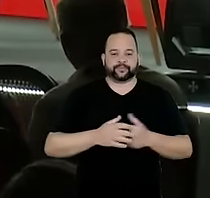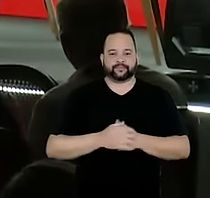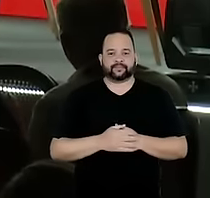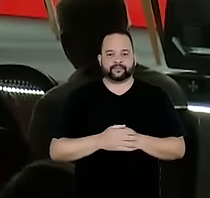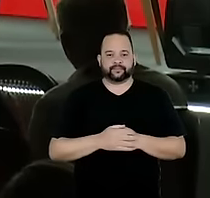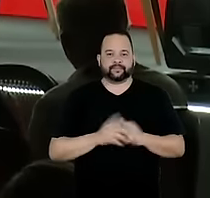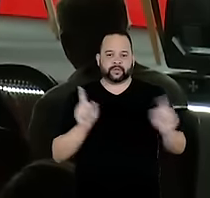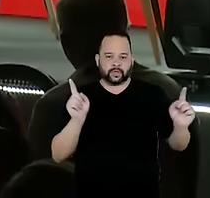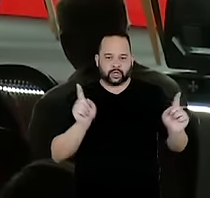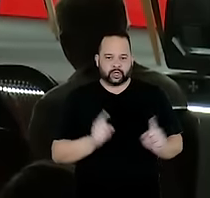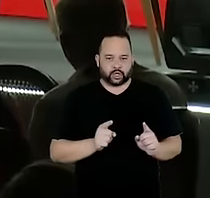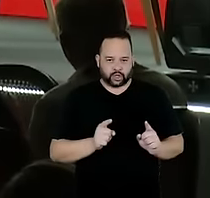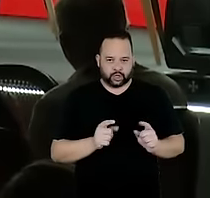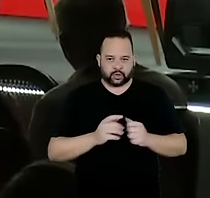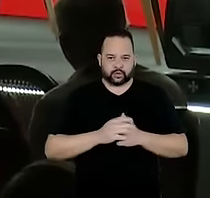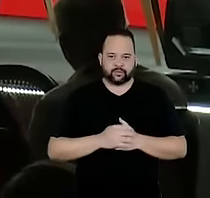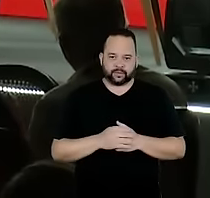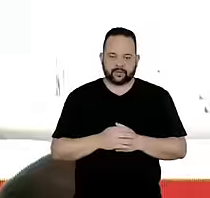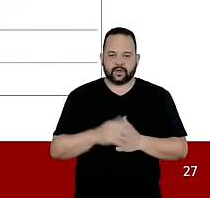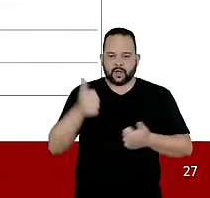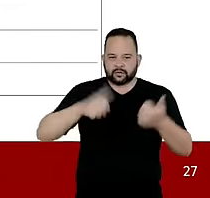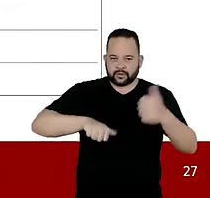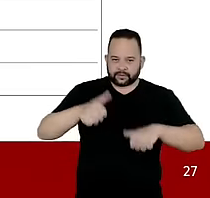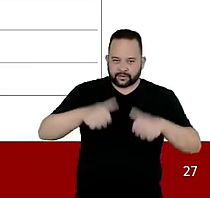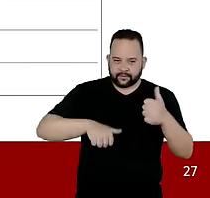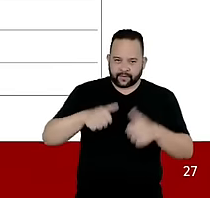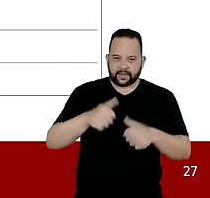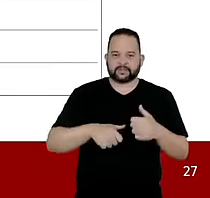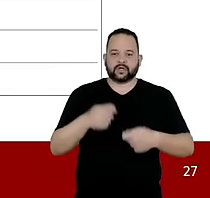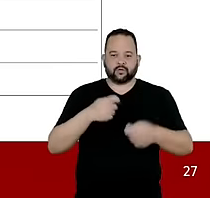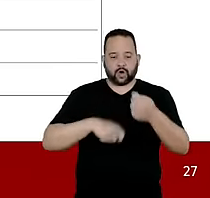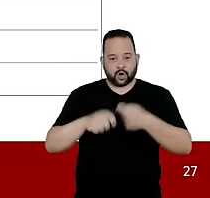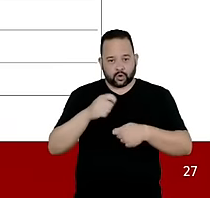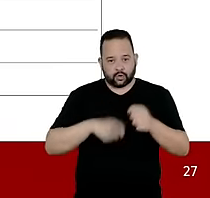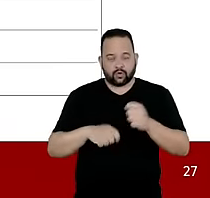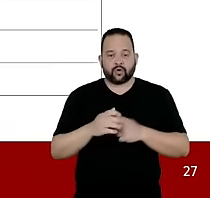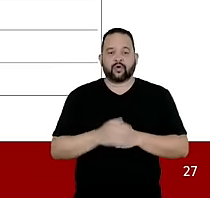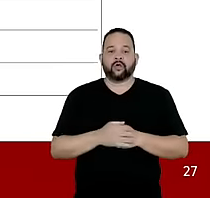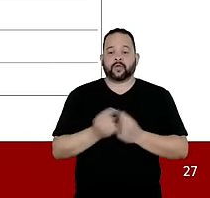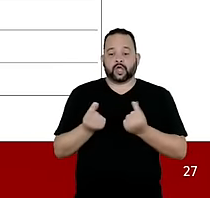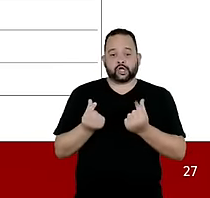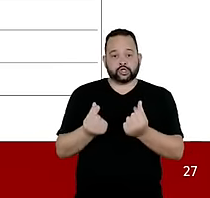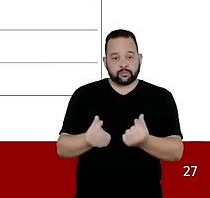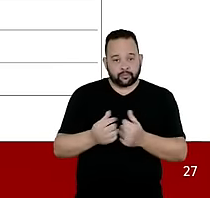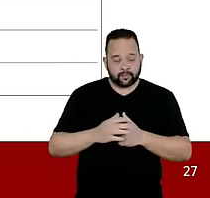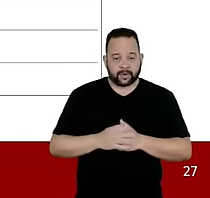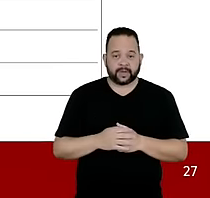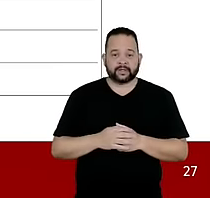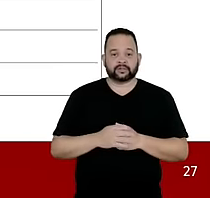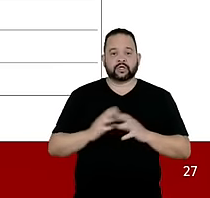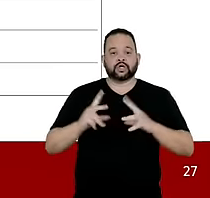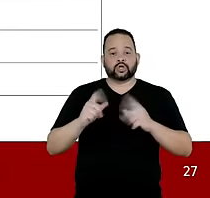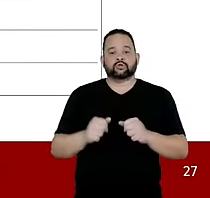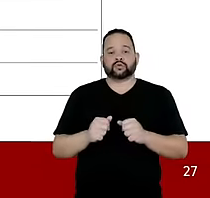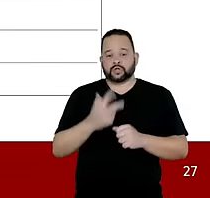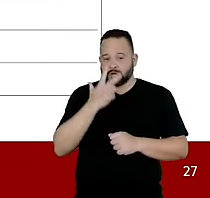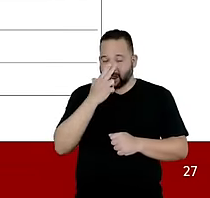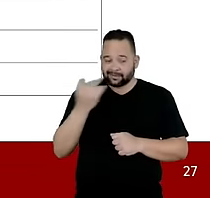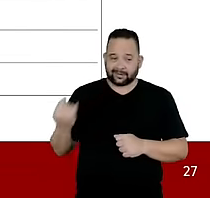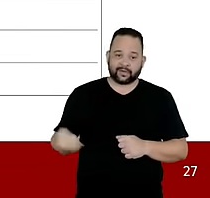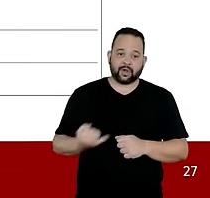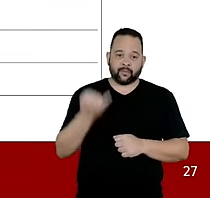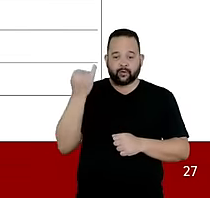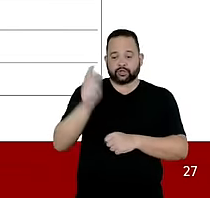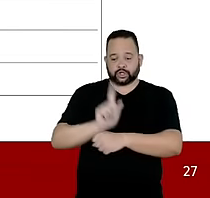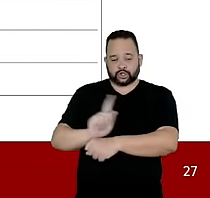nossa análise macroeconômica nossa visão histórica avaliação de precificação dos ativos aquilo que a gente considera que pode ser feito em termos de gestão ativa a gente chega